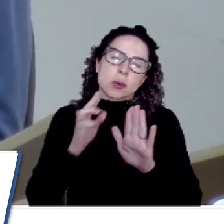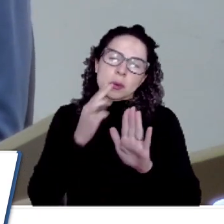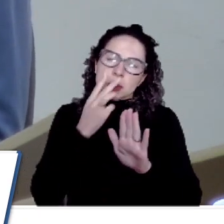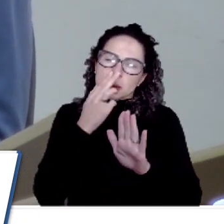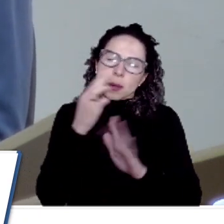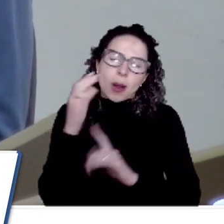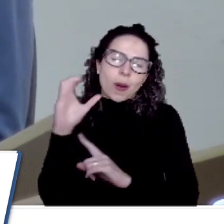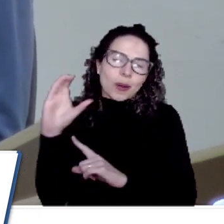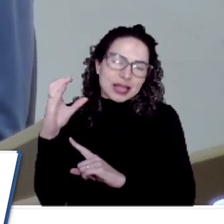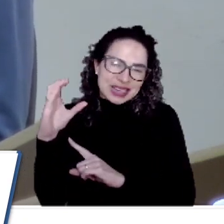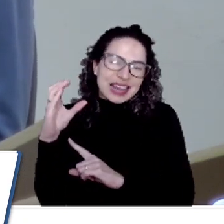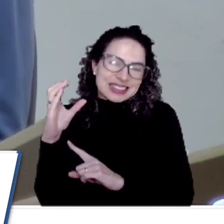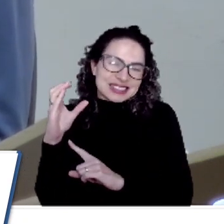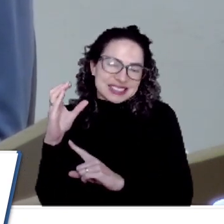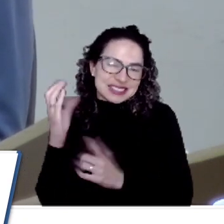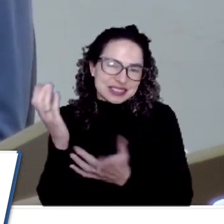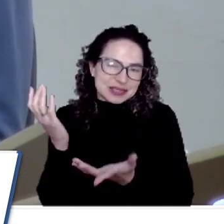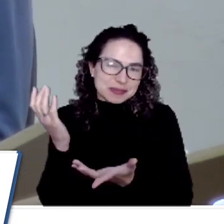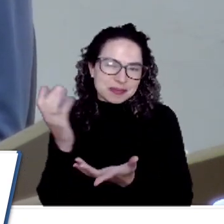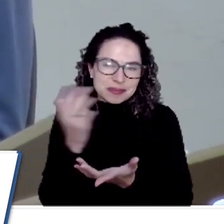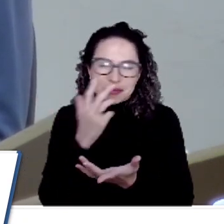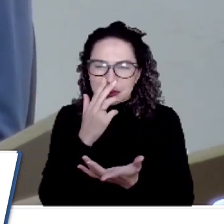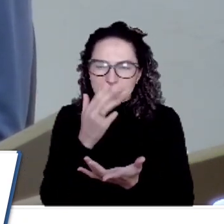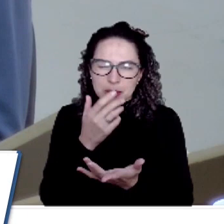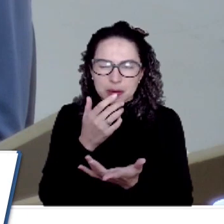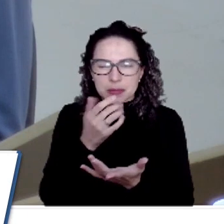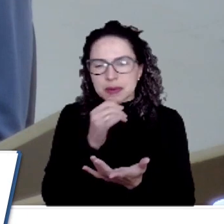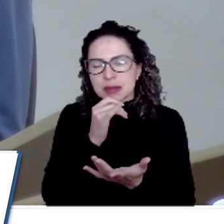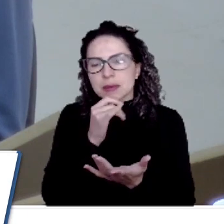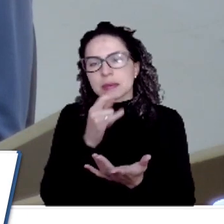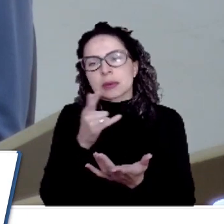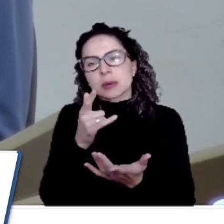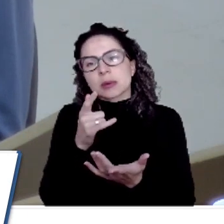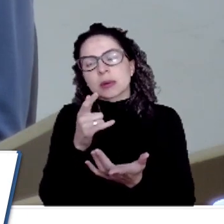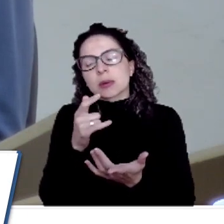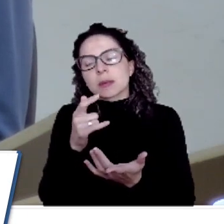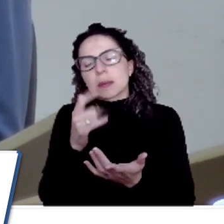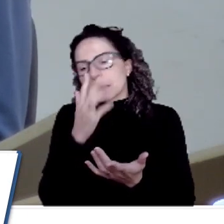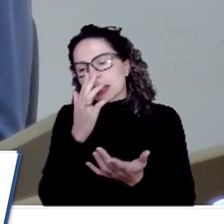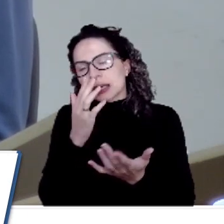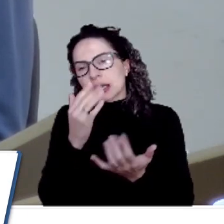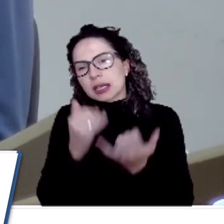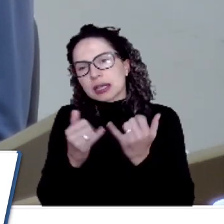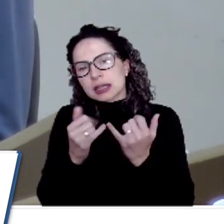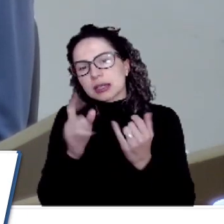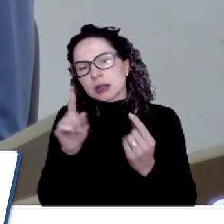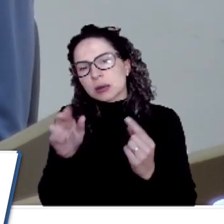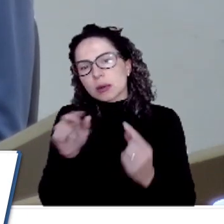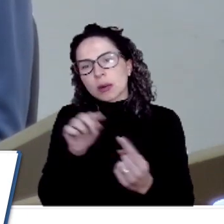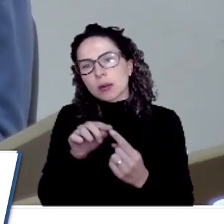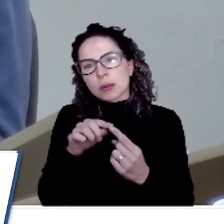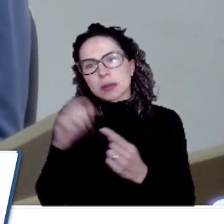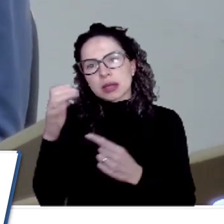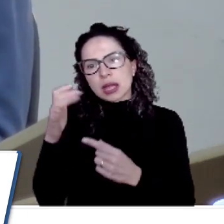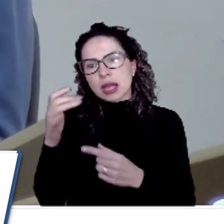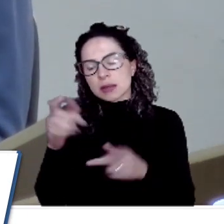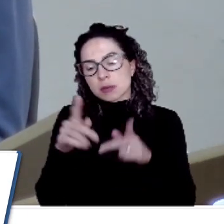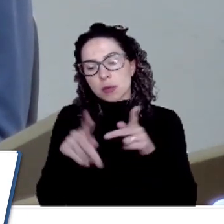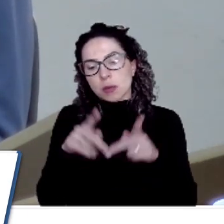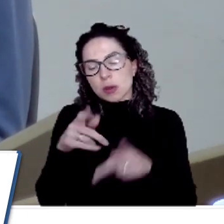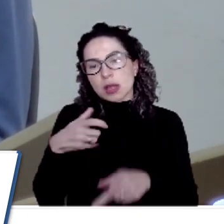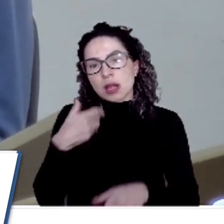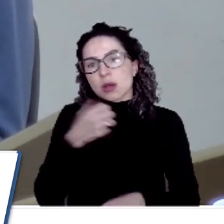creche, para funcionar nos moldes de uma creche, para essa população